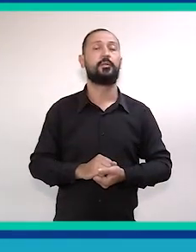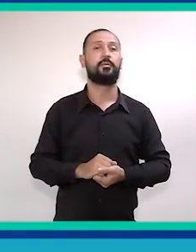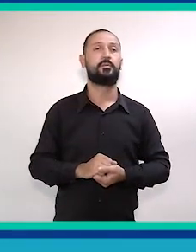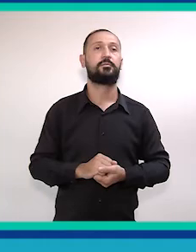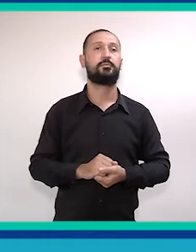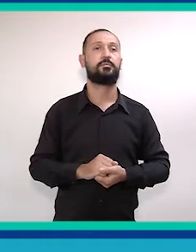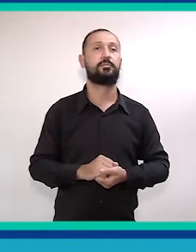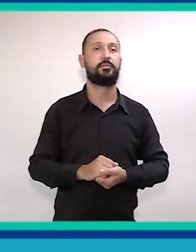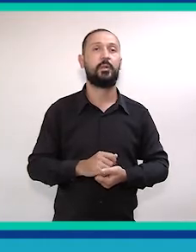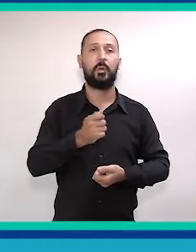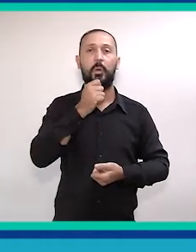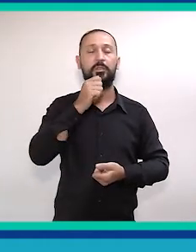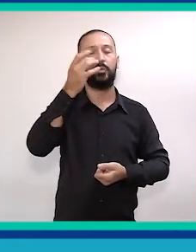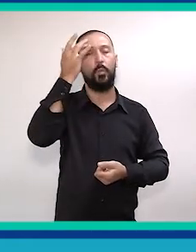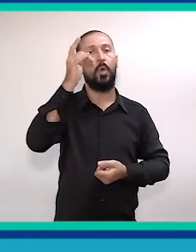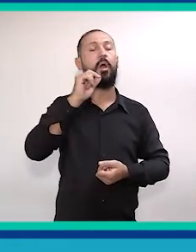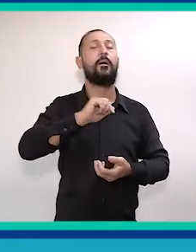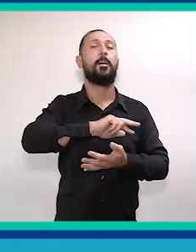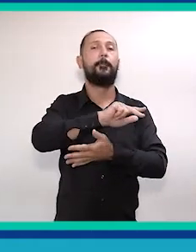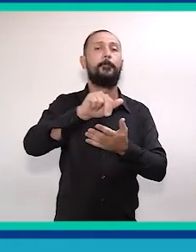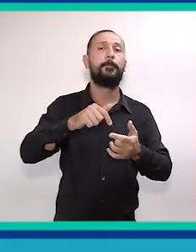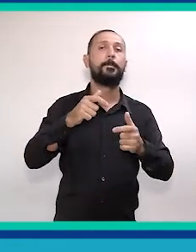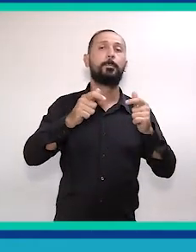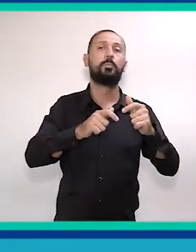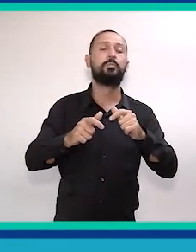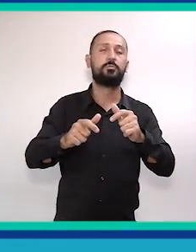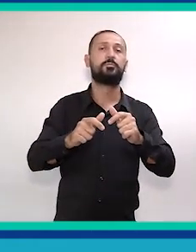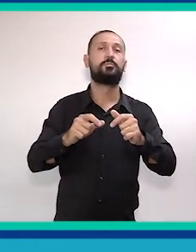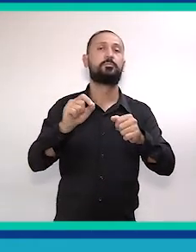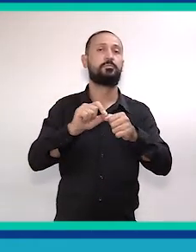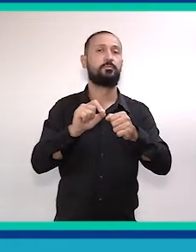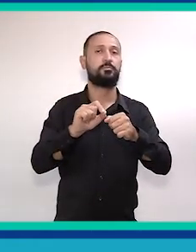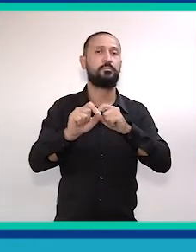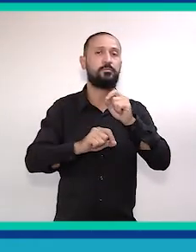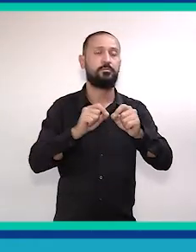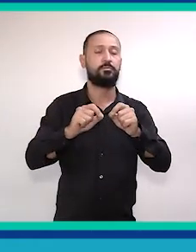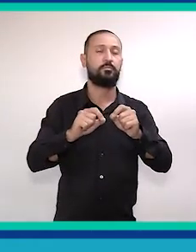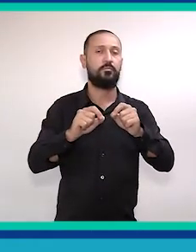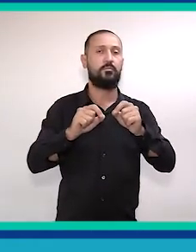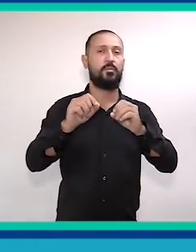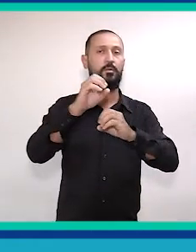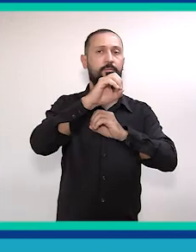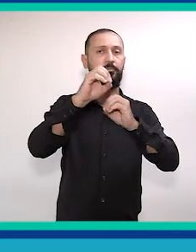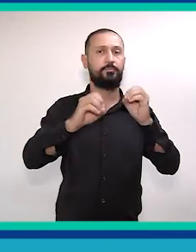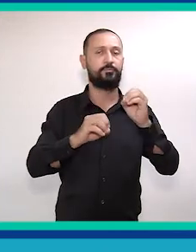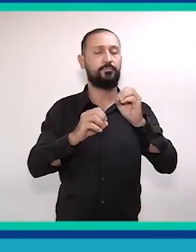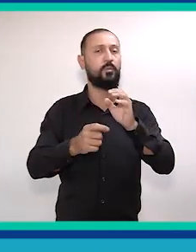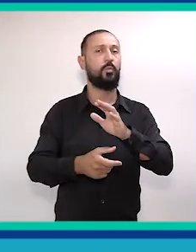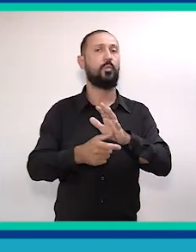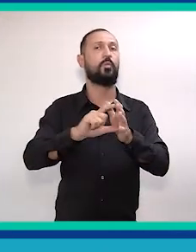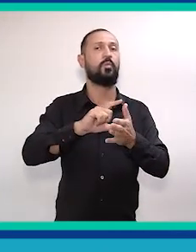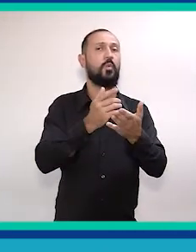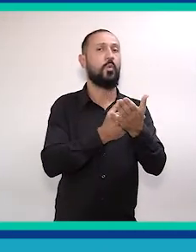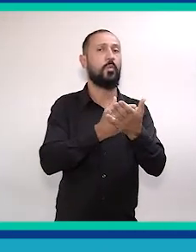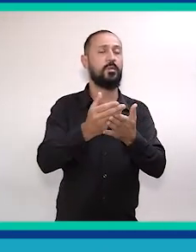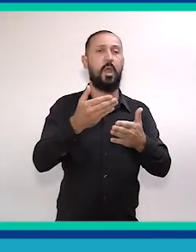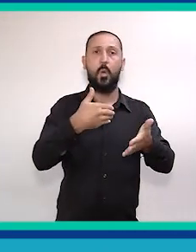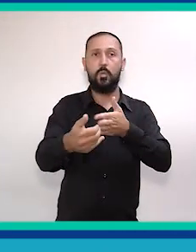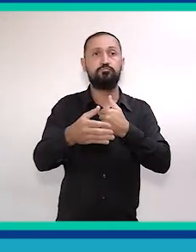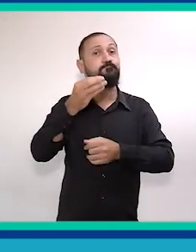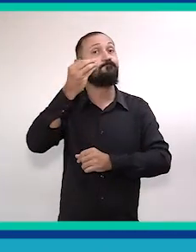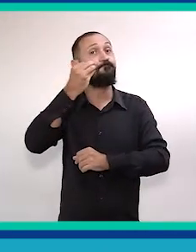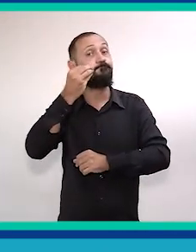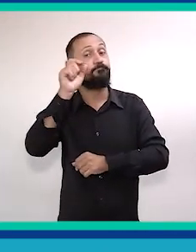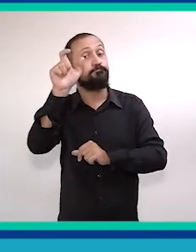exemplo, a gente ainda não sabe quais são todos os mecanismos de ação dessa molécula. Então, muito antes de